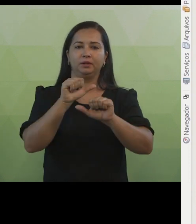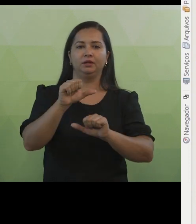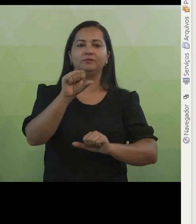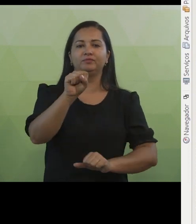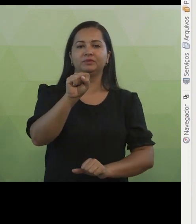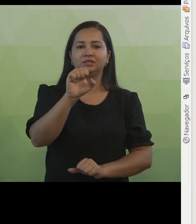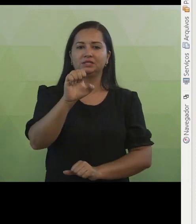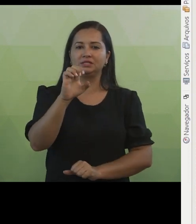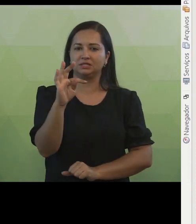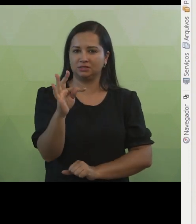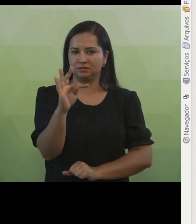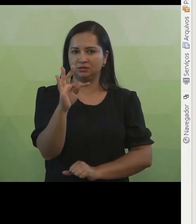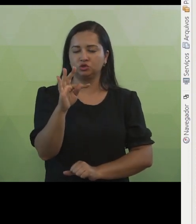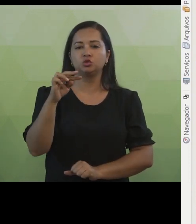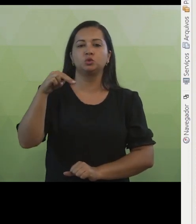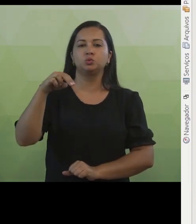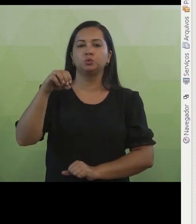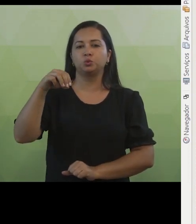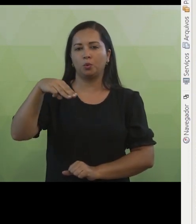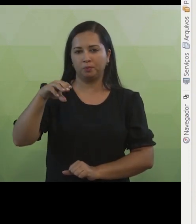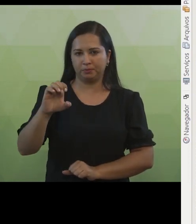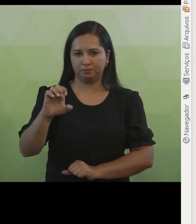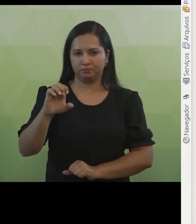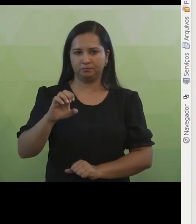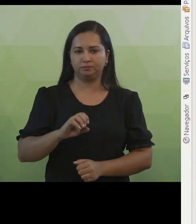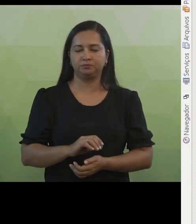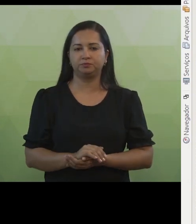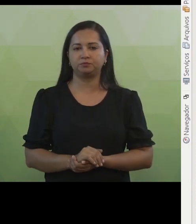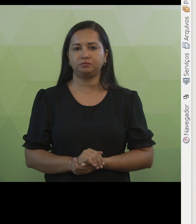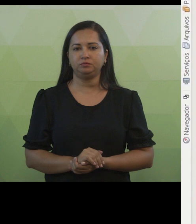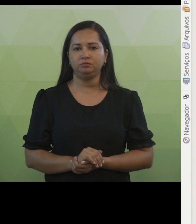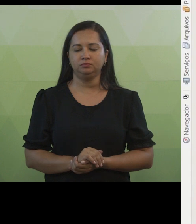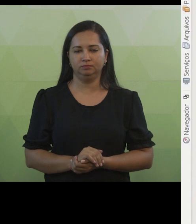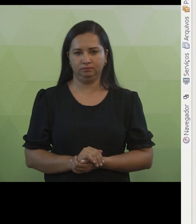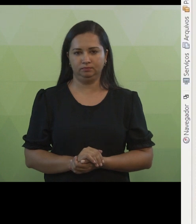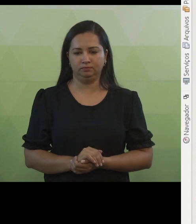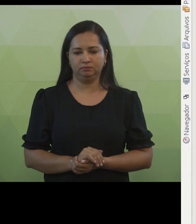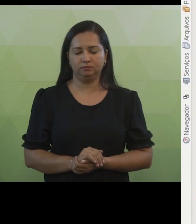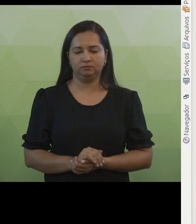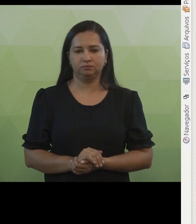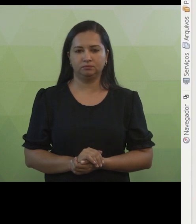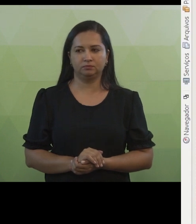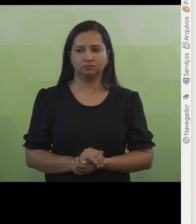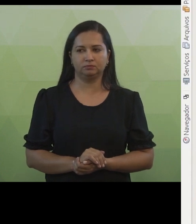set nome, passando argumento